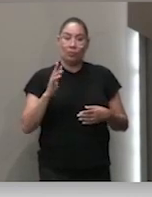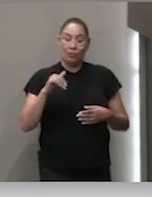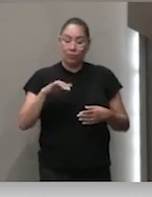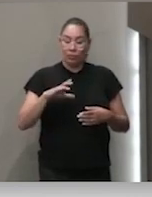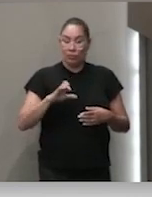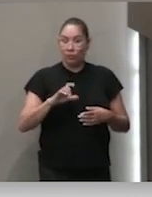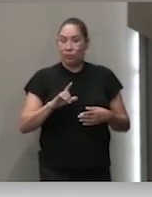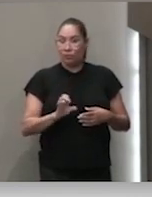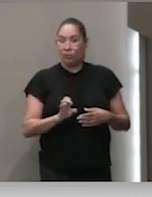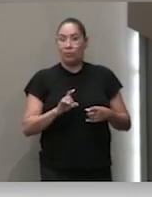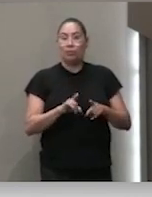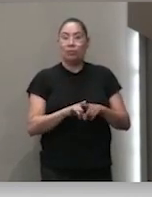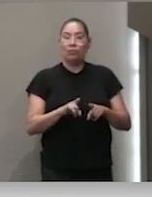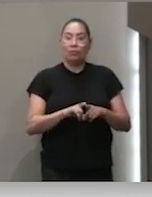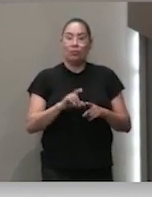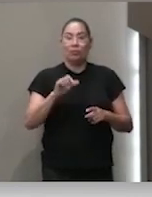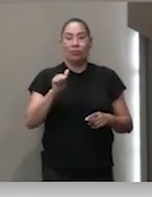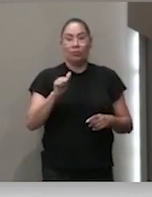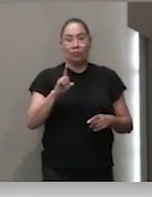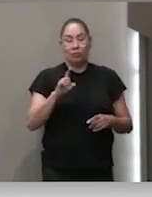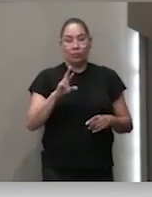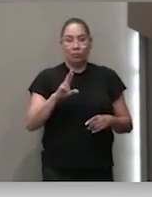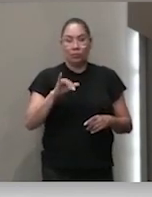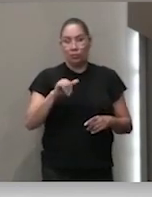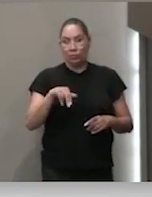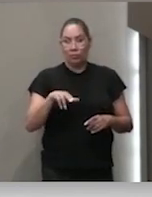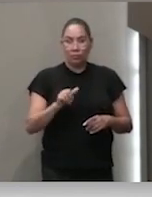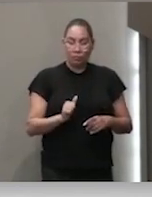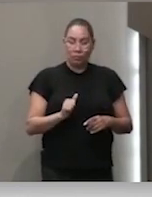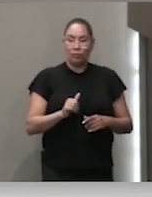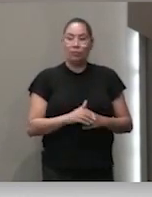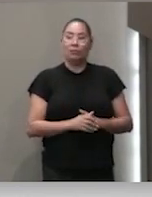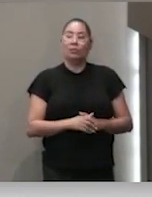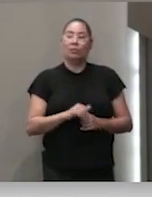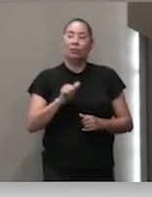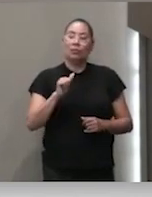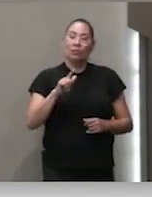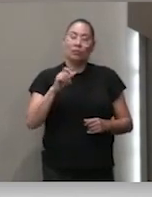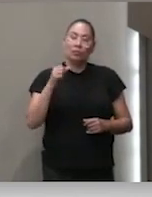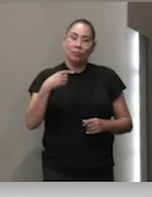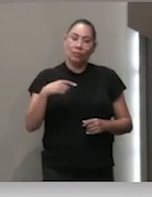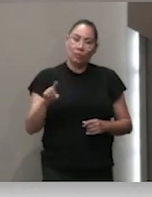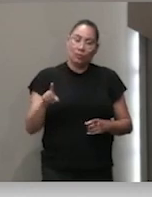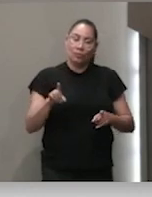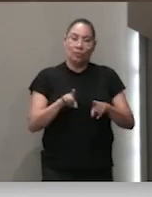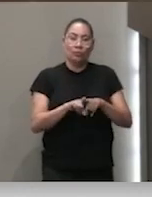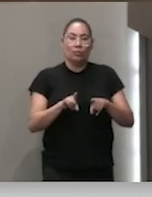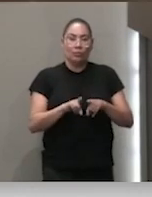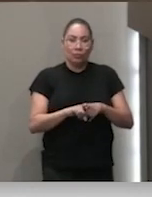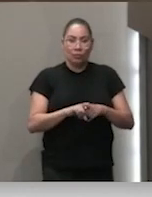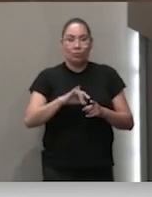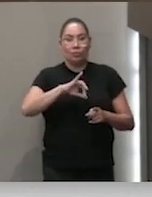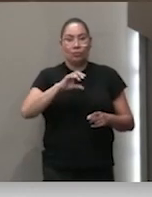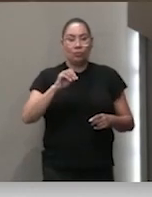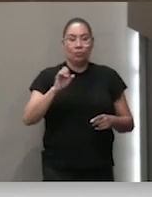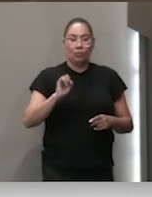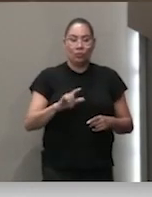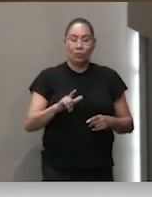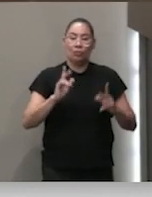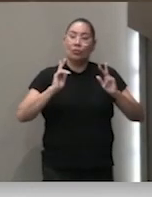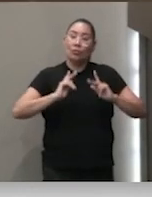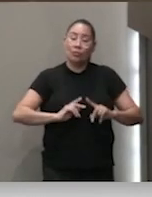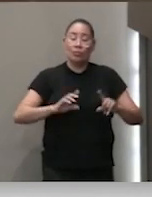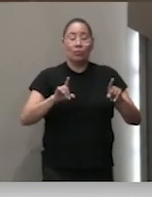Franciele, tem também a Adriana, o nosso querido amigo alemão lá do bairro Integração, o Joel, pessoas que